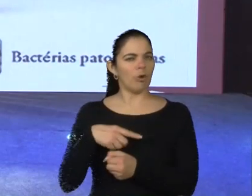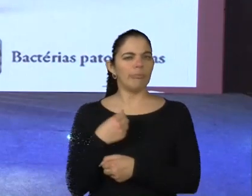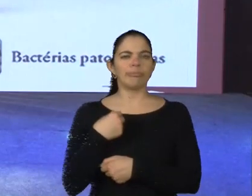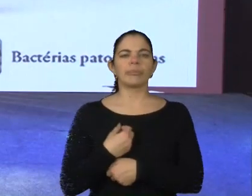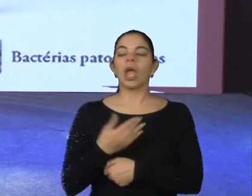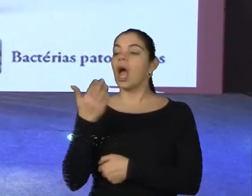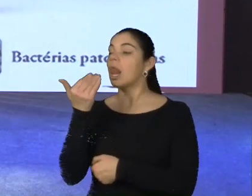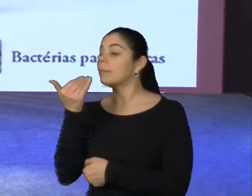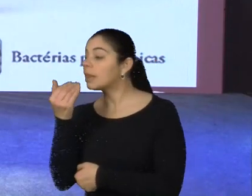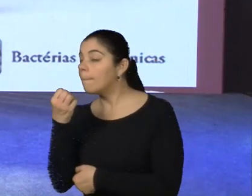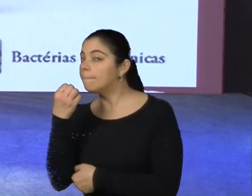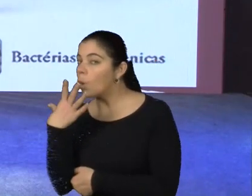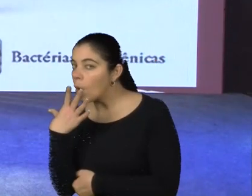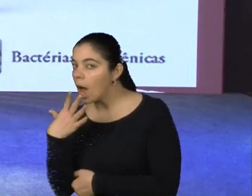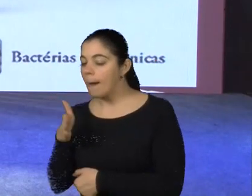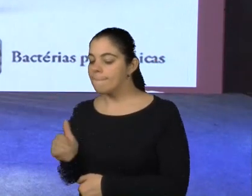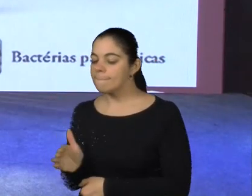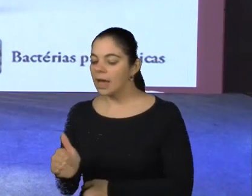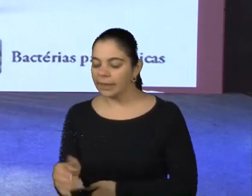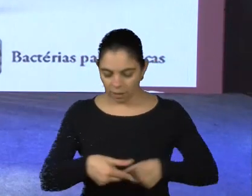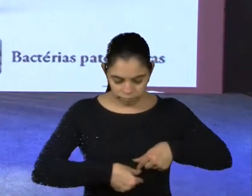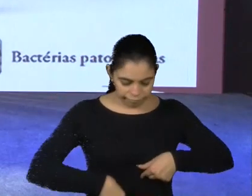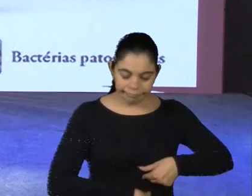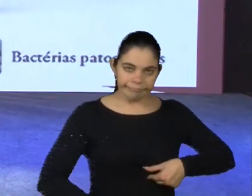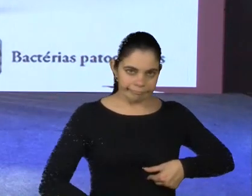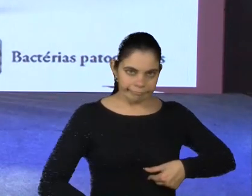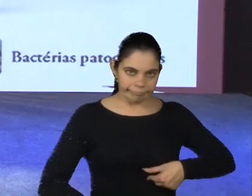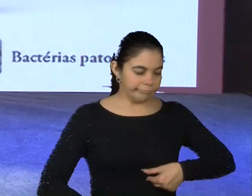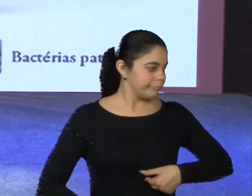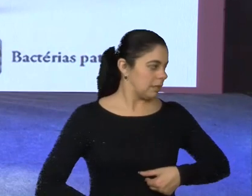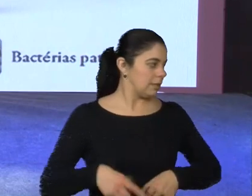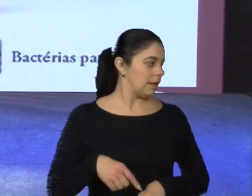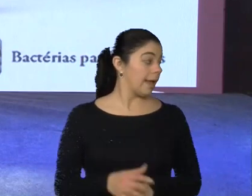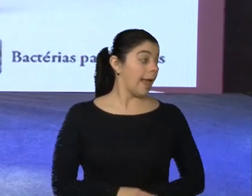que vivem no nosso intestino, tá? Que são esses probióticos.